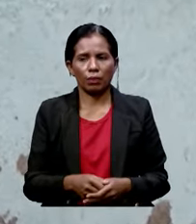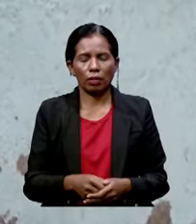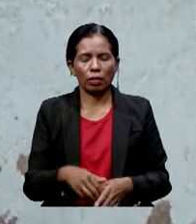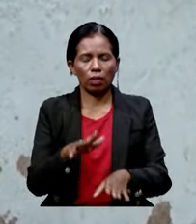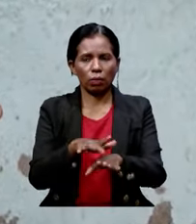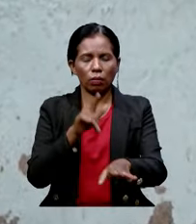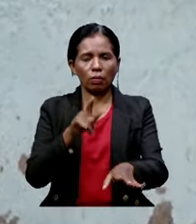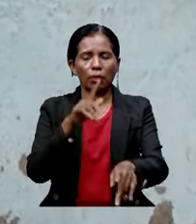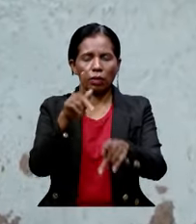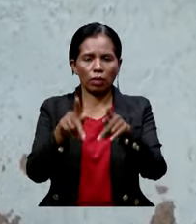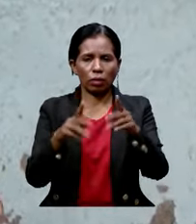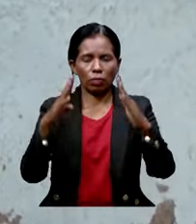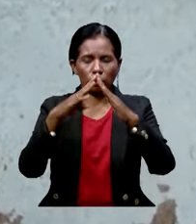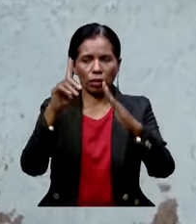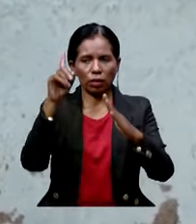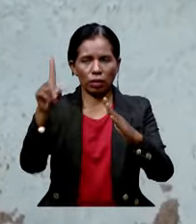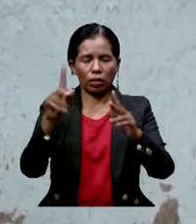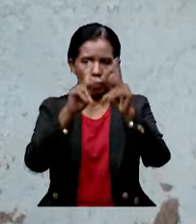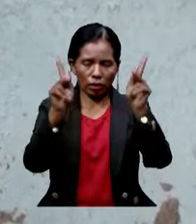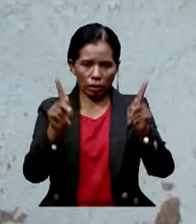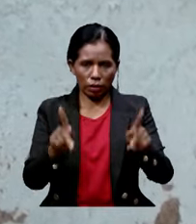uma ida loza ne ho